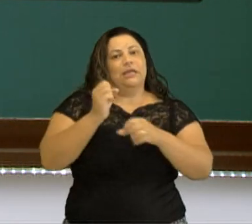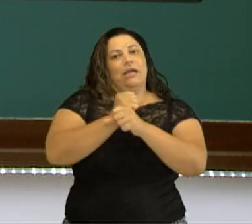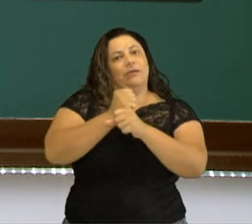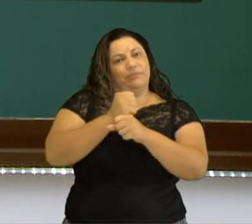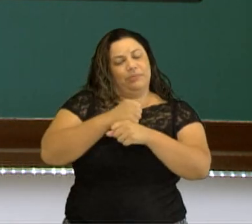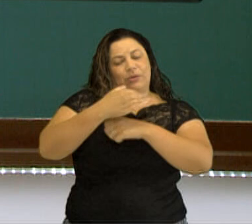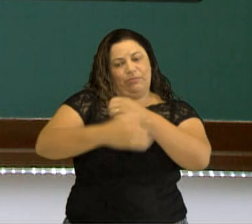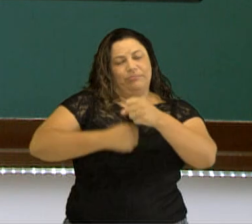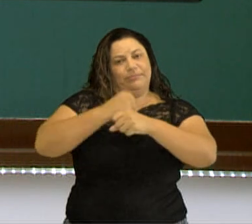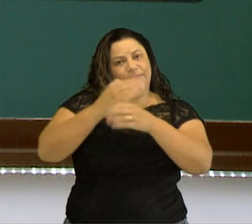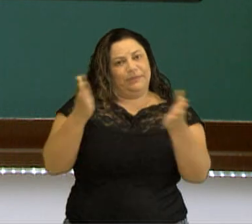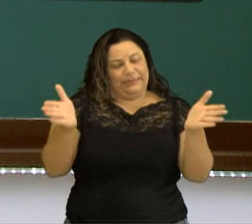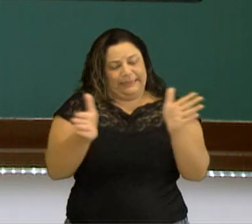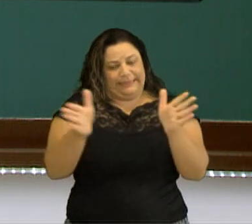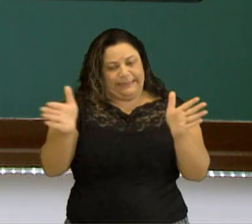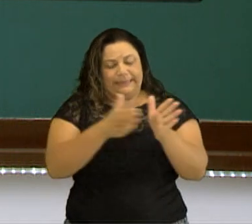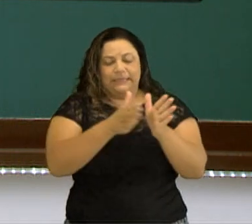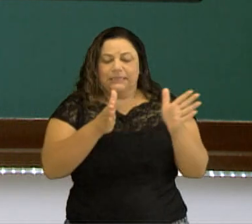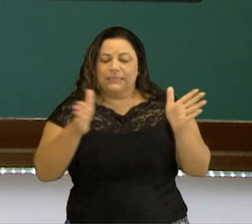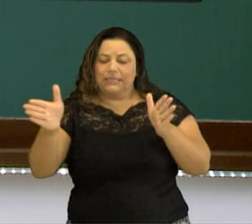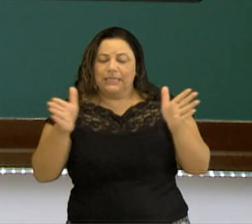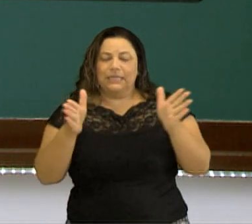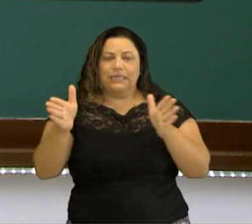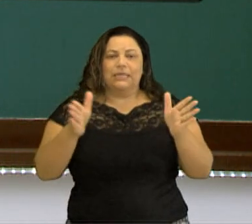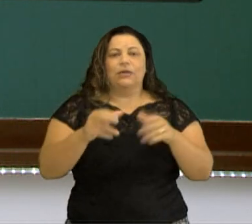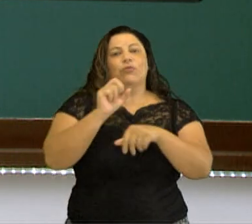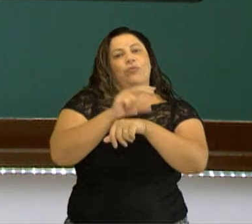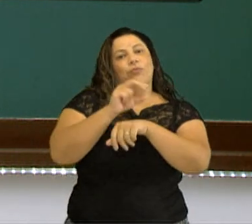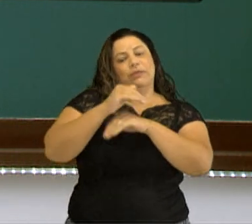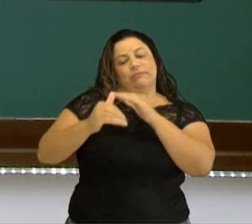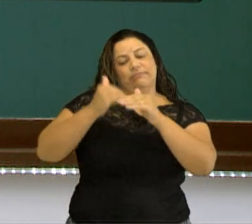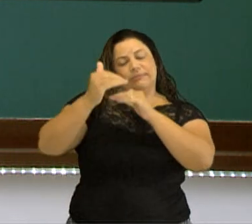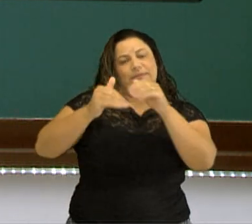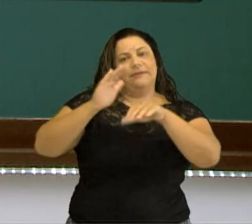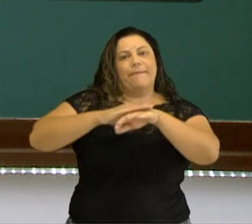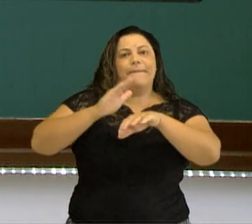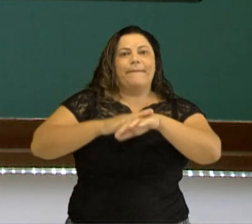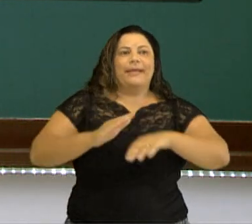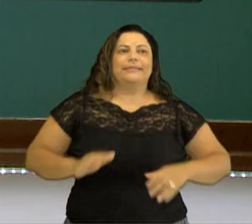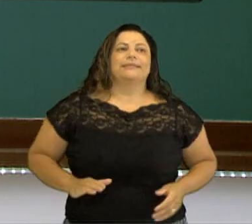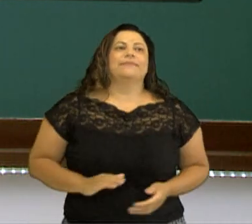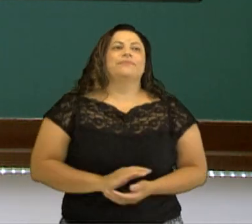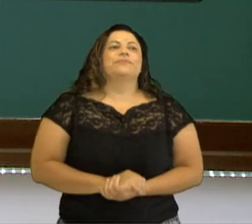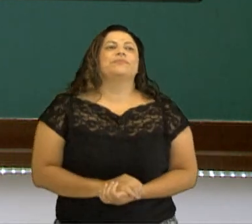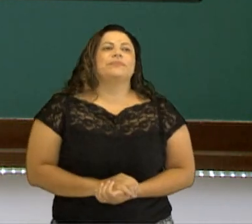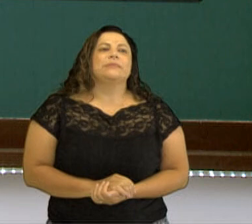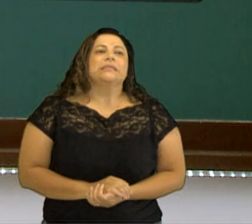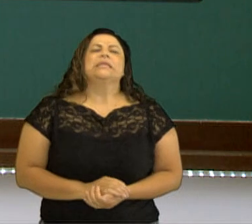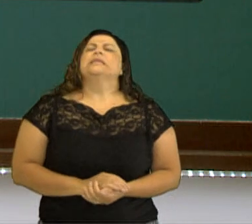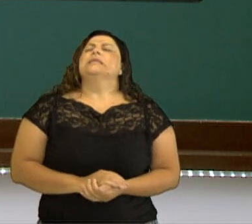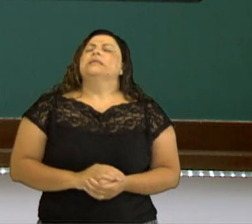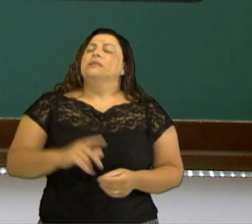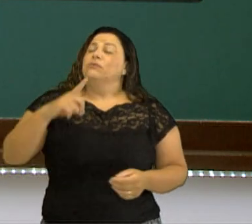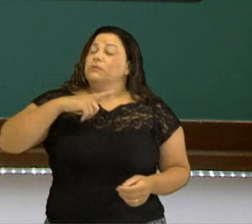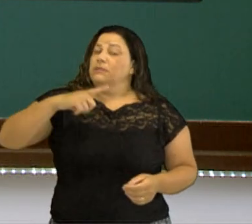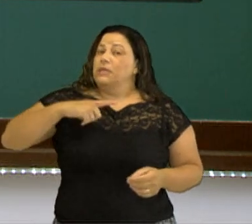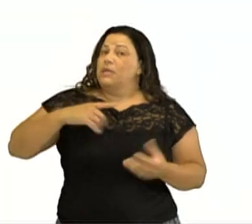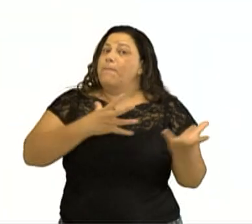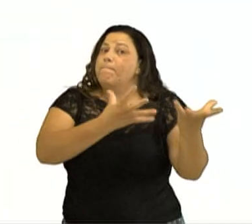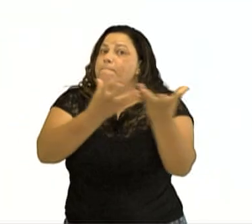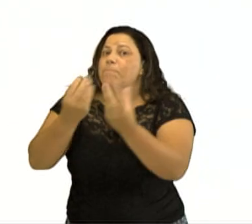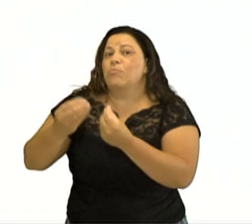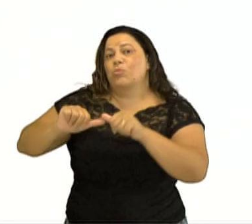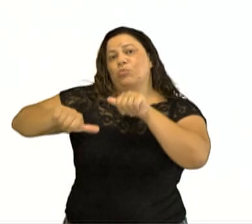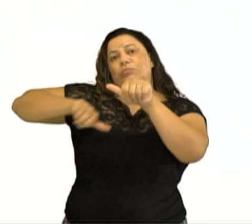combater aquele vírus, aquela cepa de vírus que está se desenvolvendo um pouco mais. Eles sofrem muitas mutações e